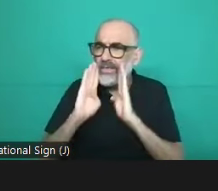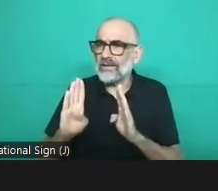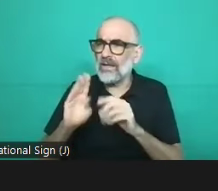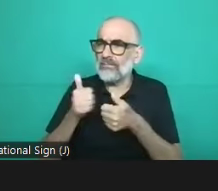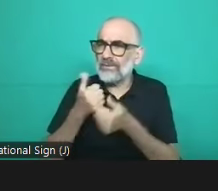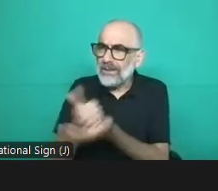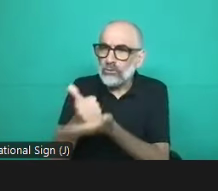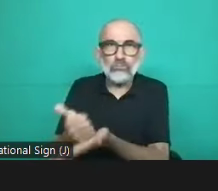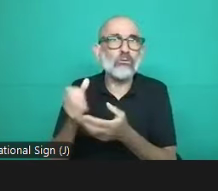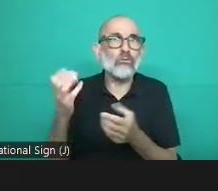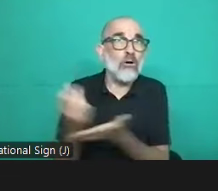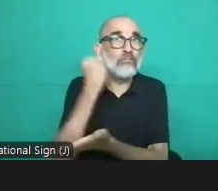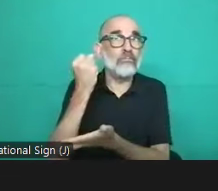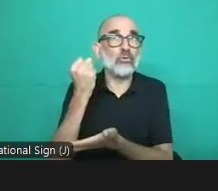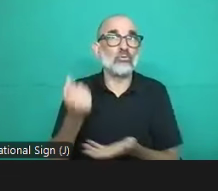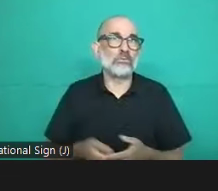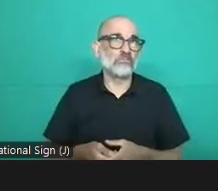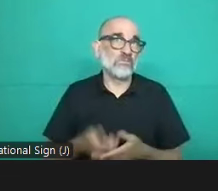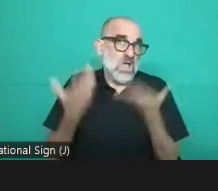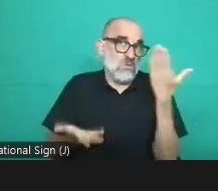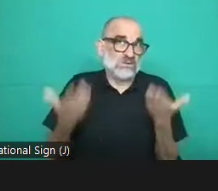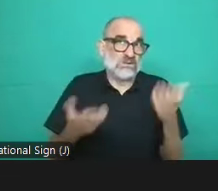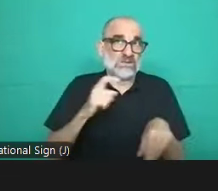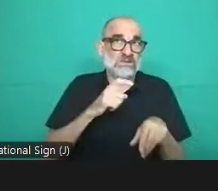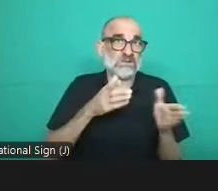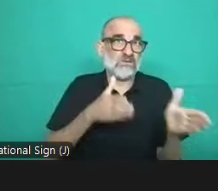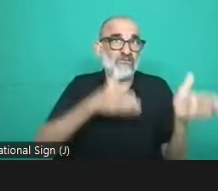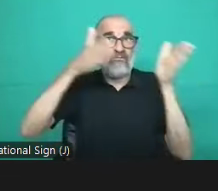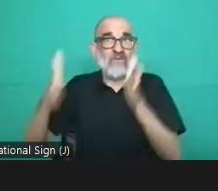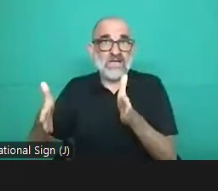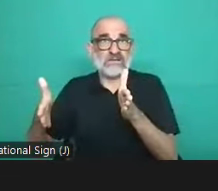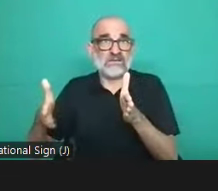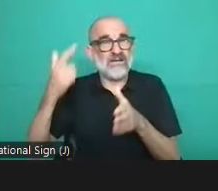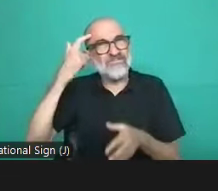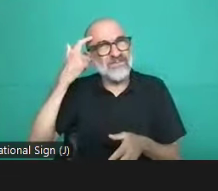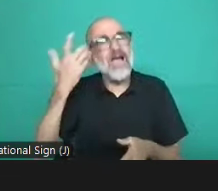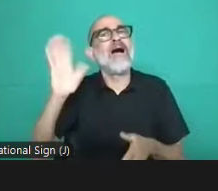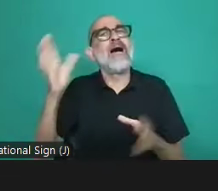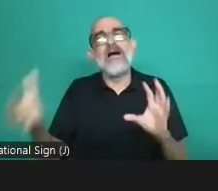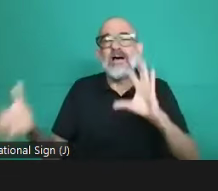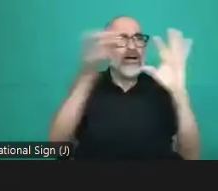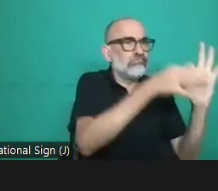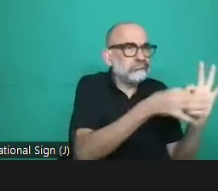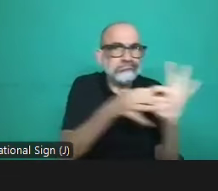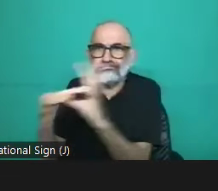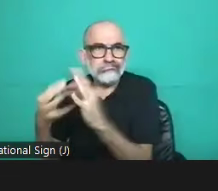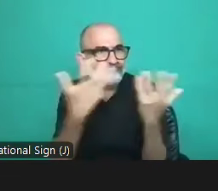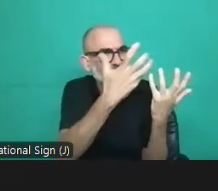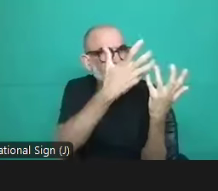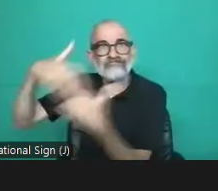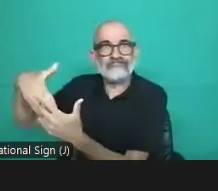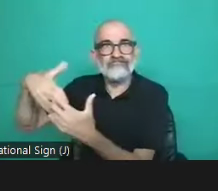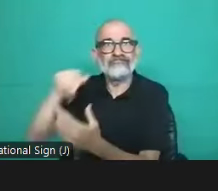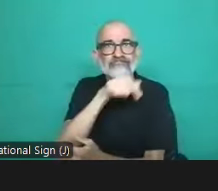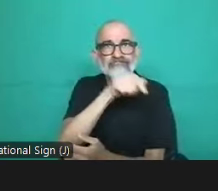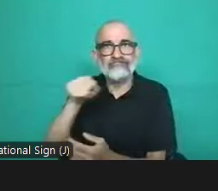de insuficiência cardíaca congestiva, por exemplo, ele está numa única fila e não em várias filas ao mesmo tempo, perdendo